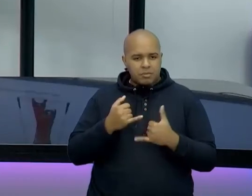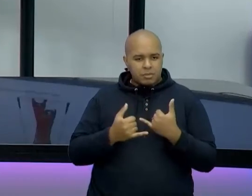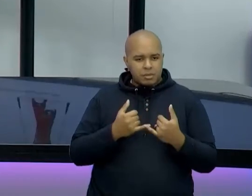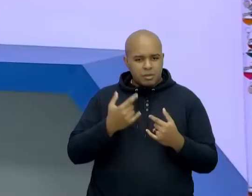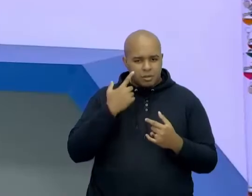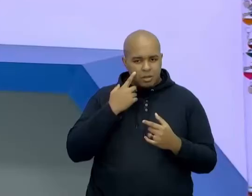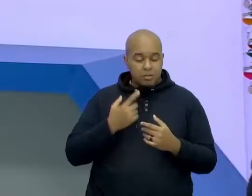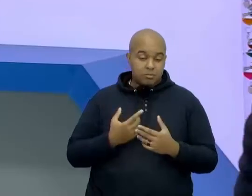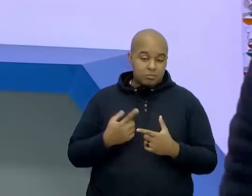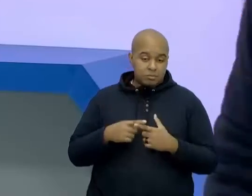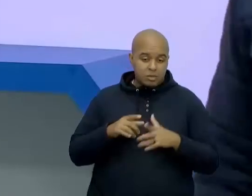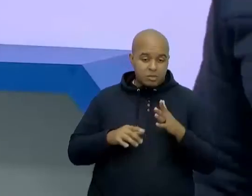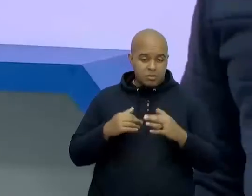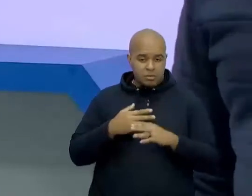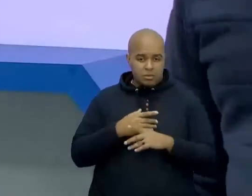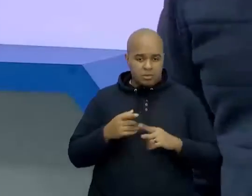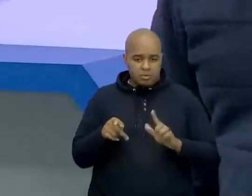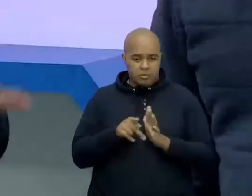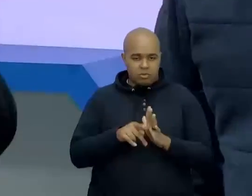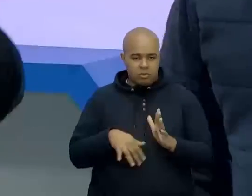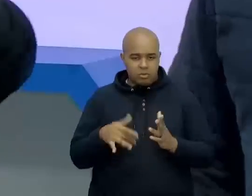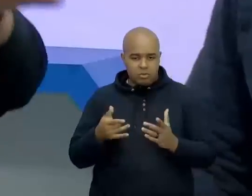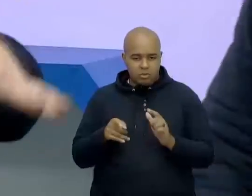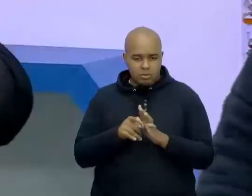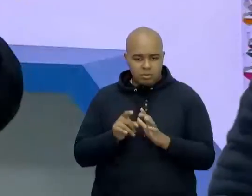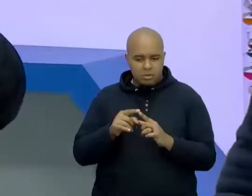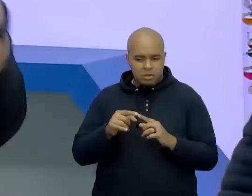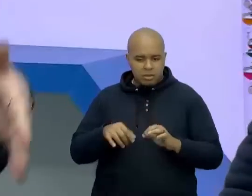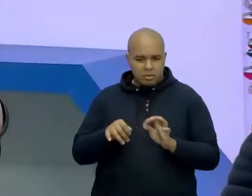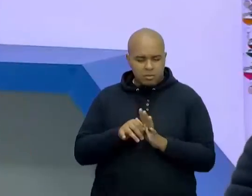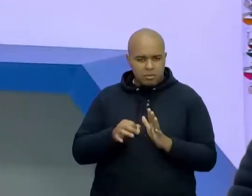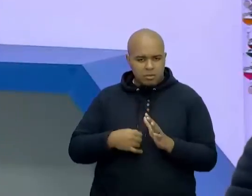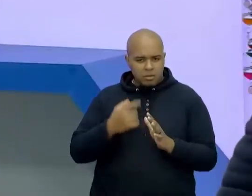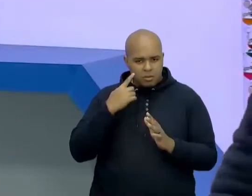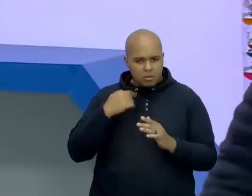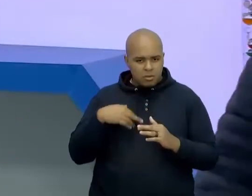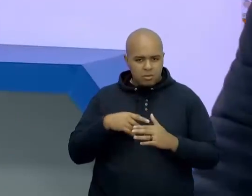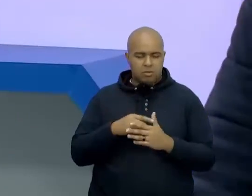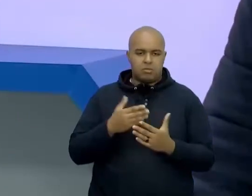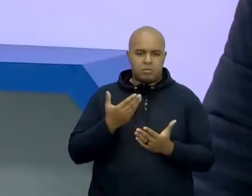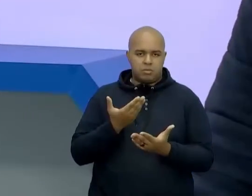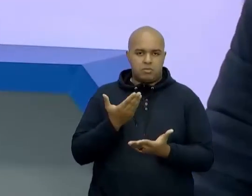brinquedo e olhar. Porque o movimento que ele faz é justamente o andar das patinhas